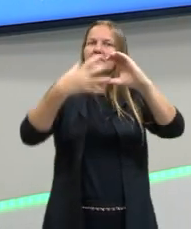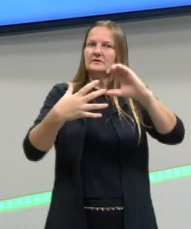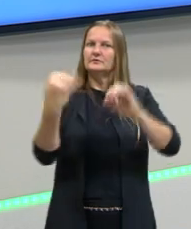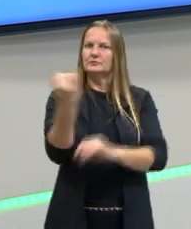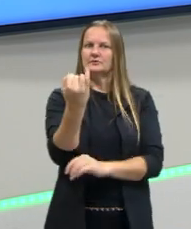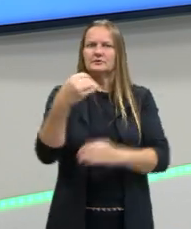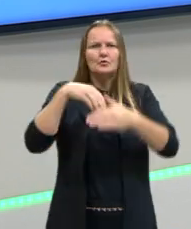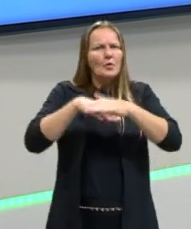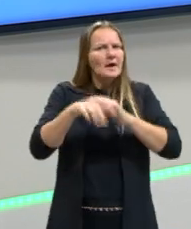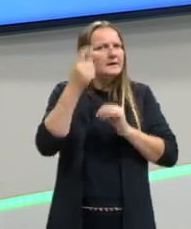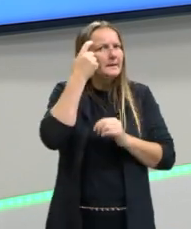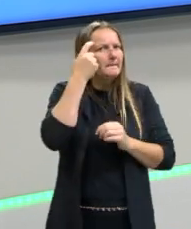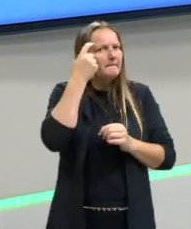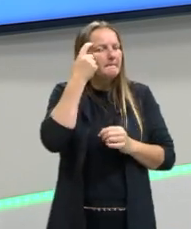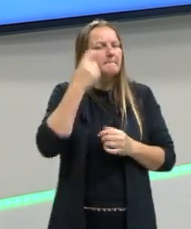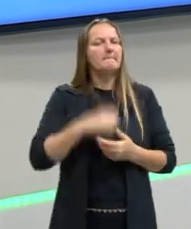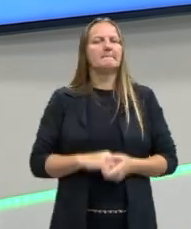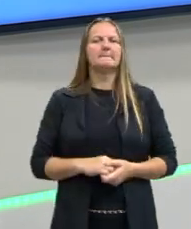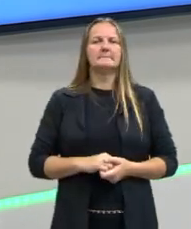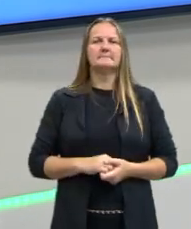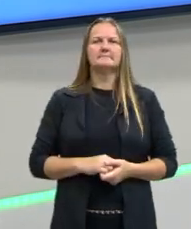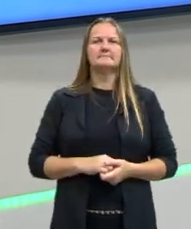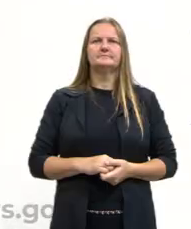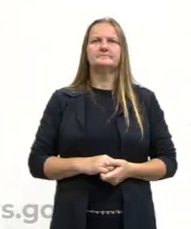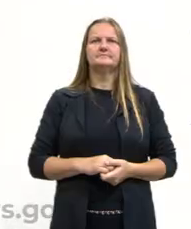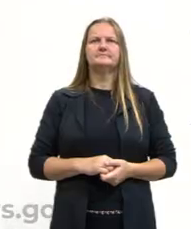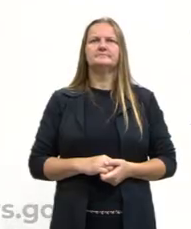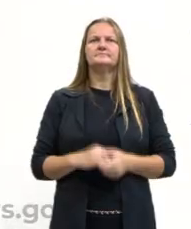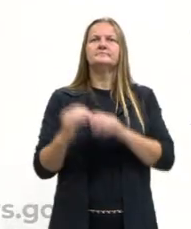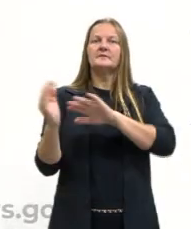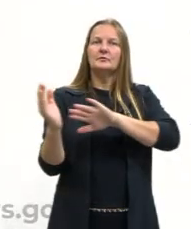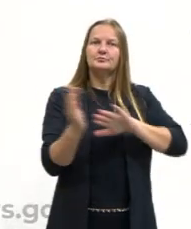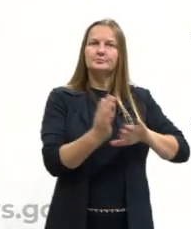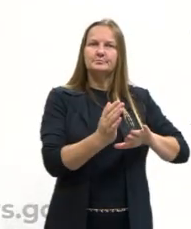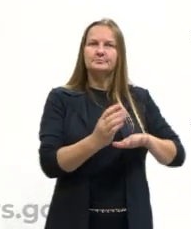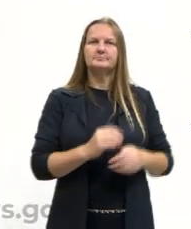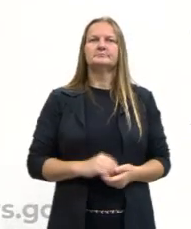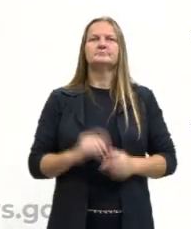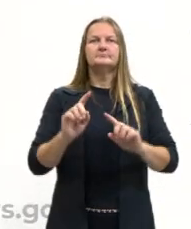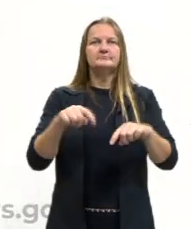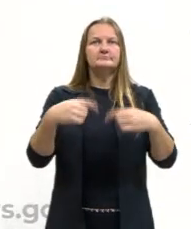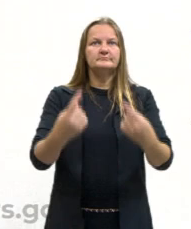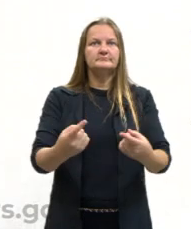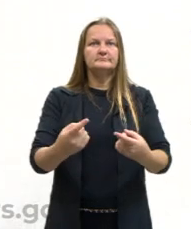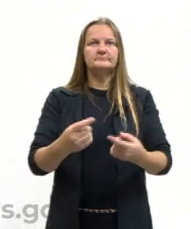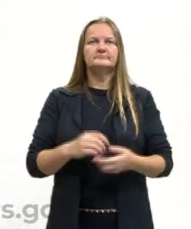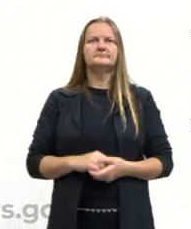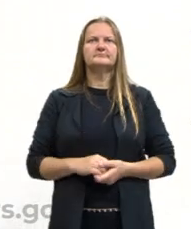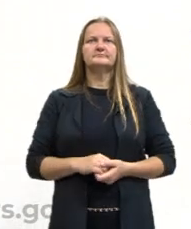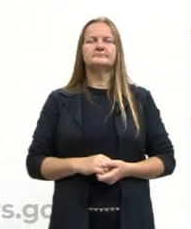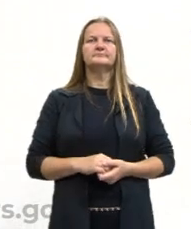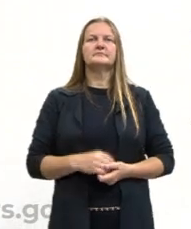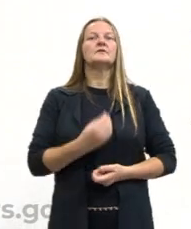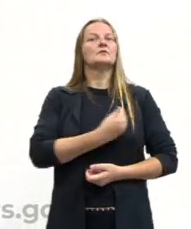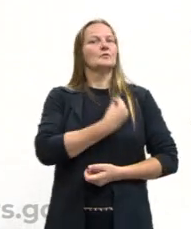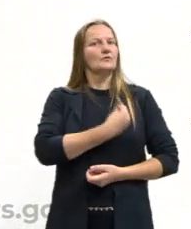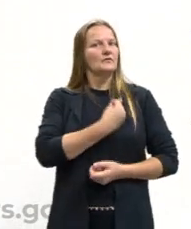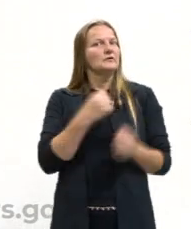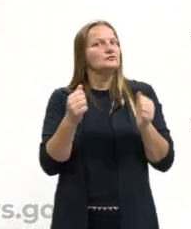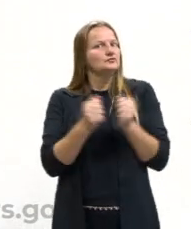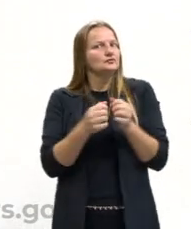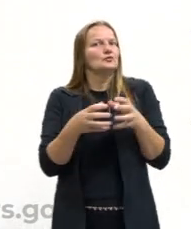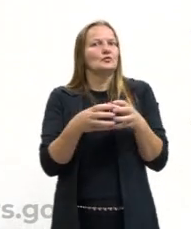guardar em relação aos sofistas bom na sequência né E já convivendo com os